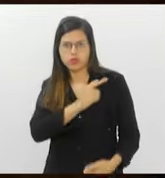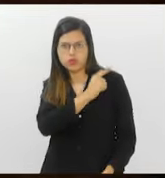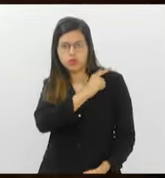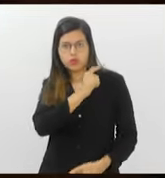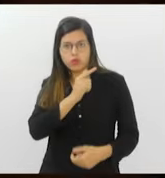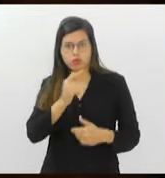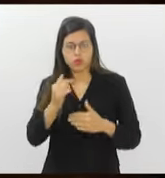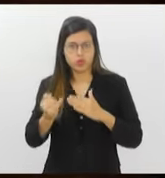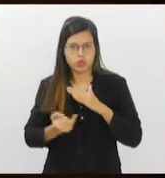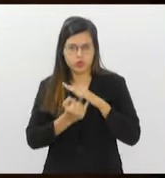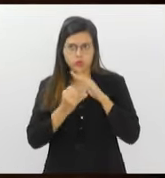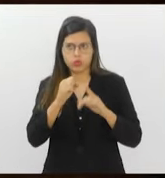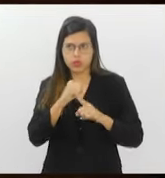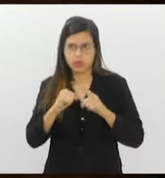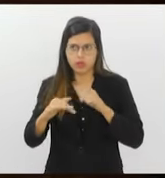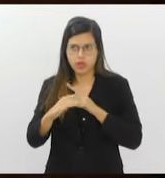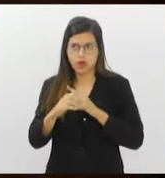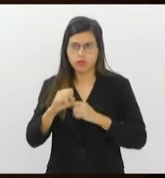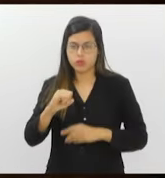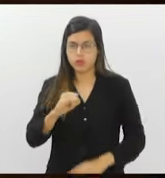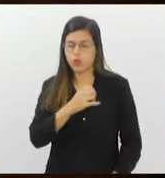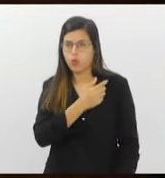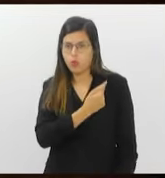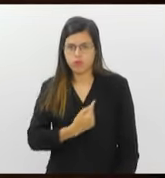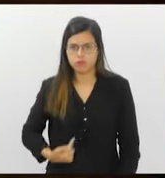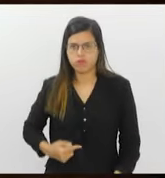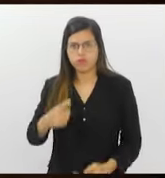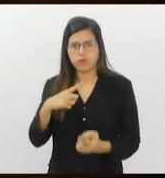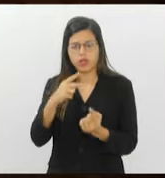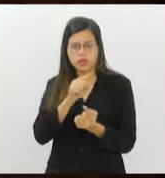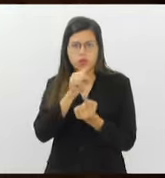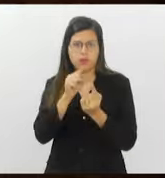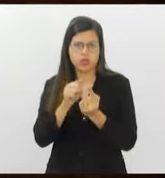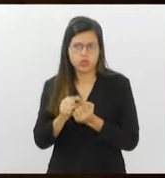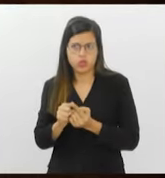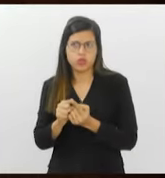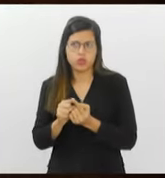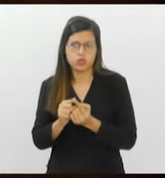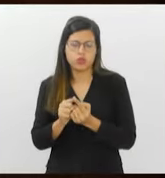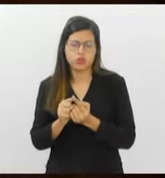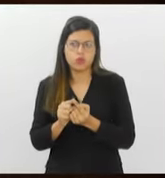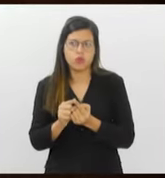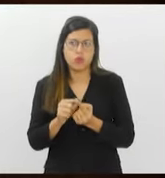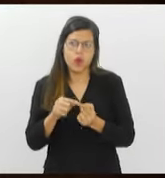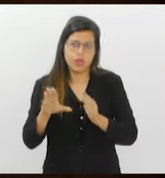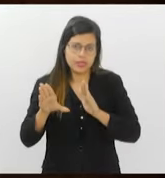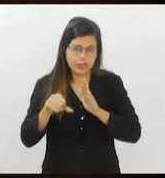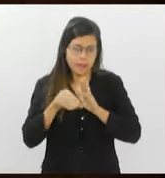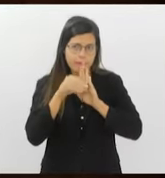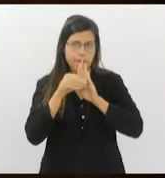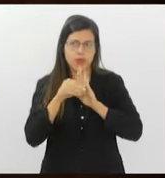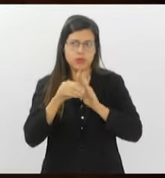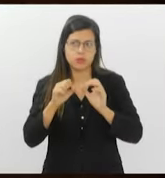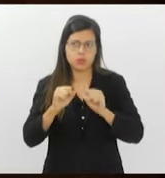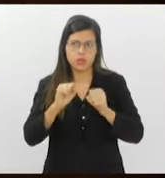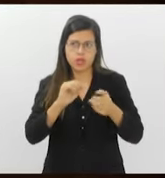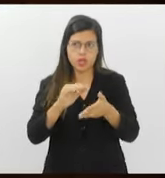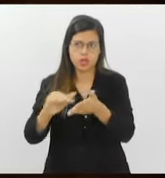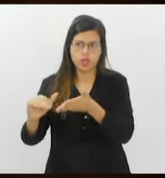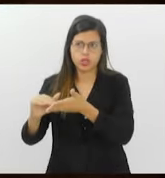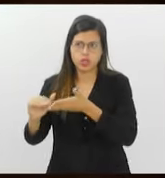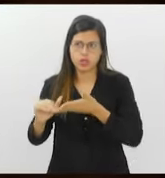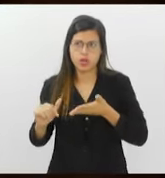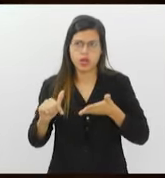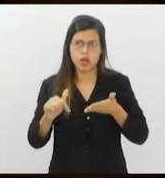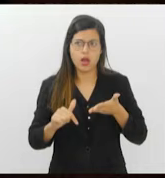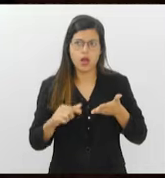de dar continuidade, mesmo que desacelerando o processo, acho que essa é uma emenda que poderia nos fazer tirar os outros destaques da bancada do PSOL.